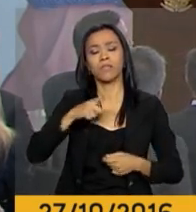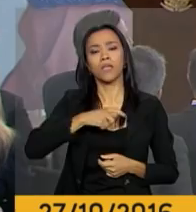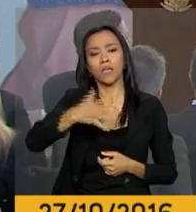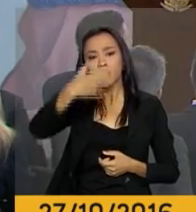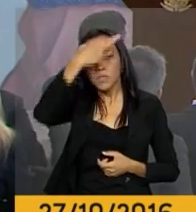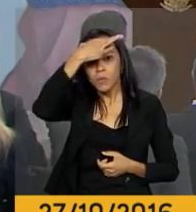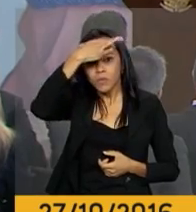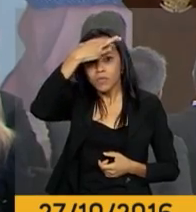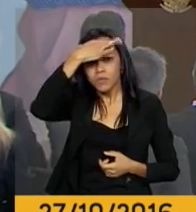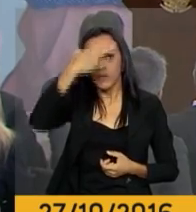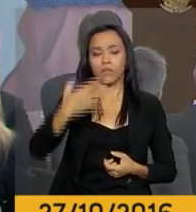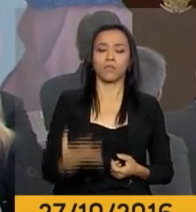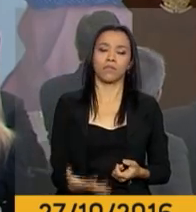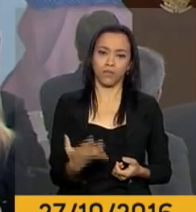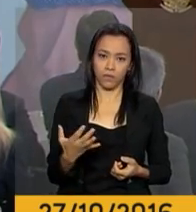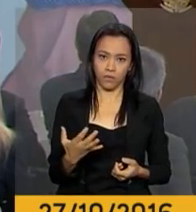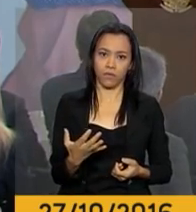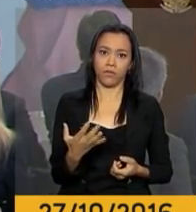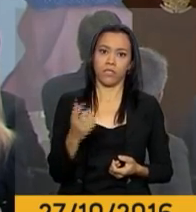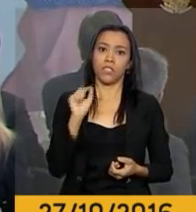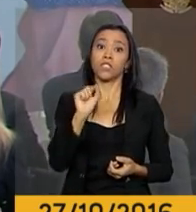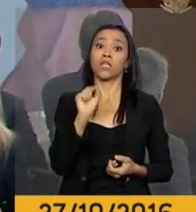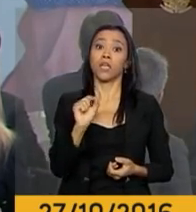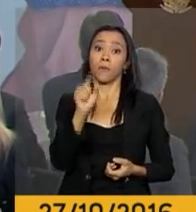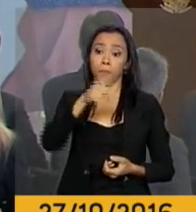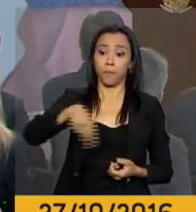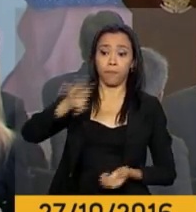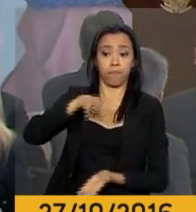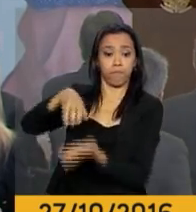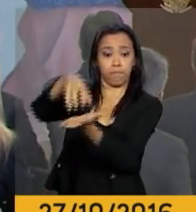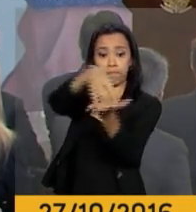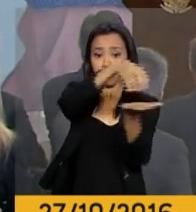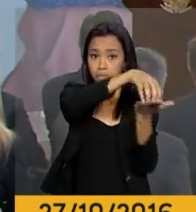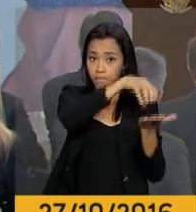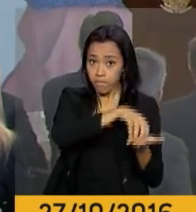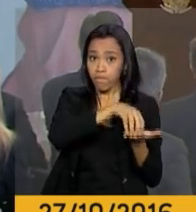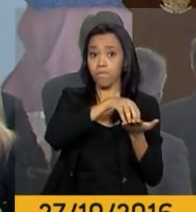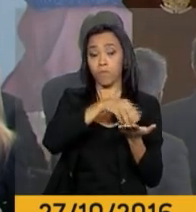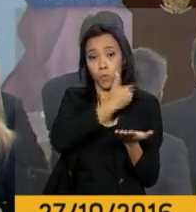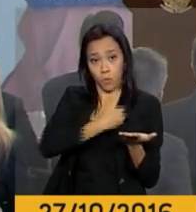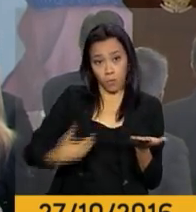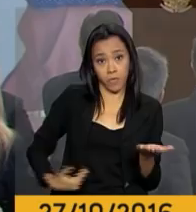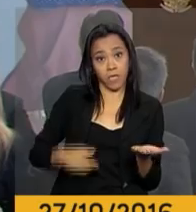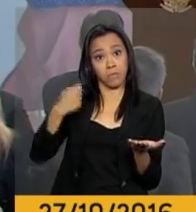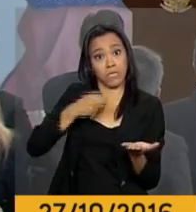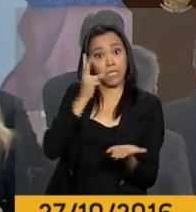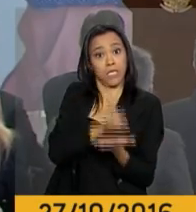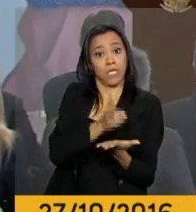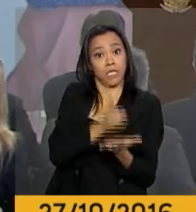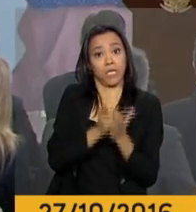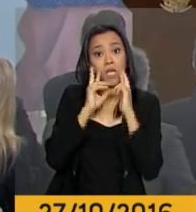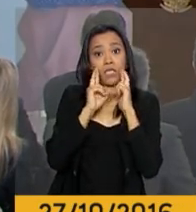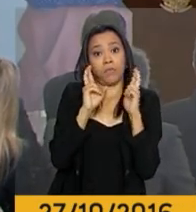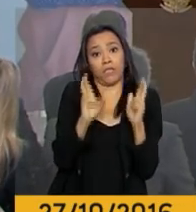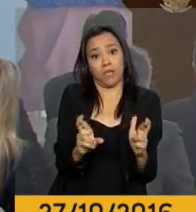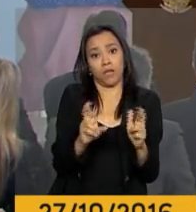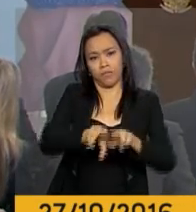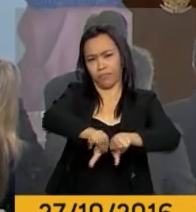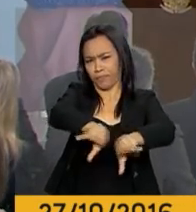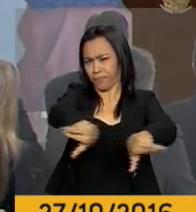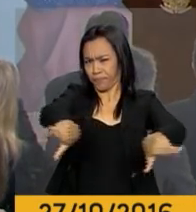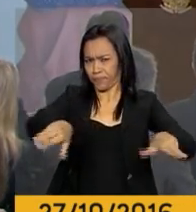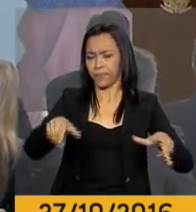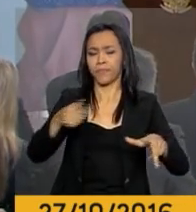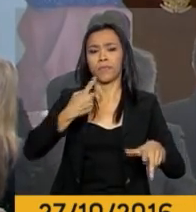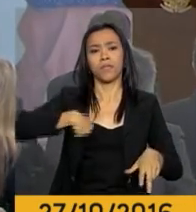e consciência de que as instituições hão de ser preservadas e respeitadas, de que nós temos